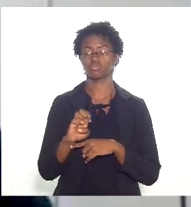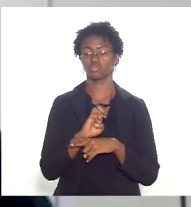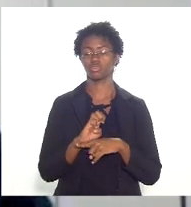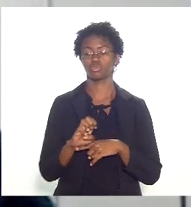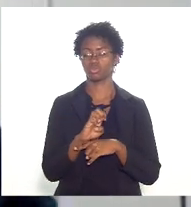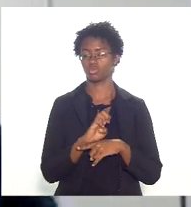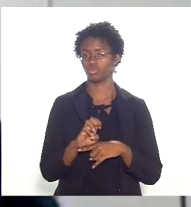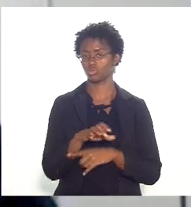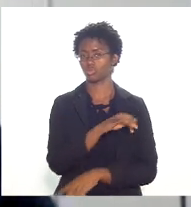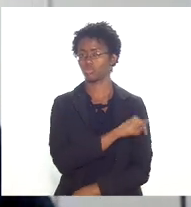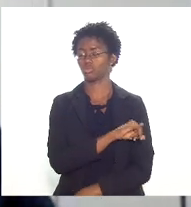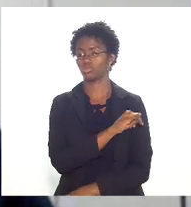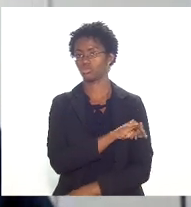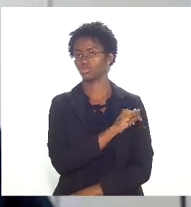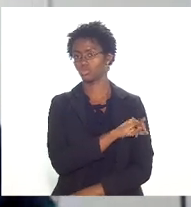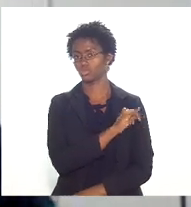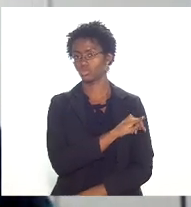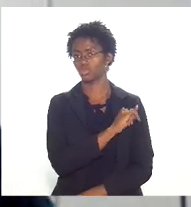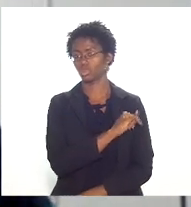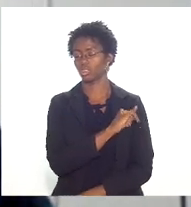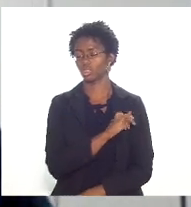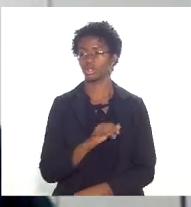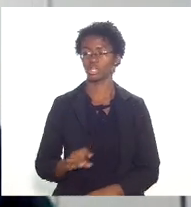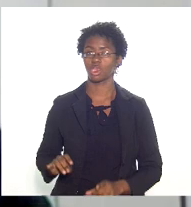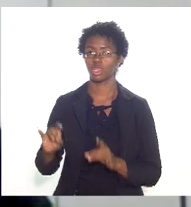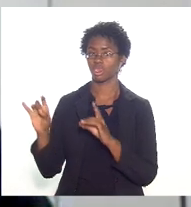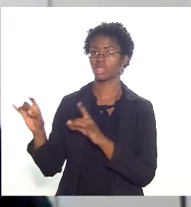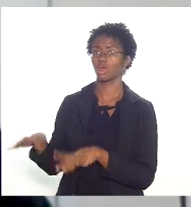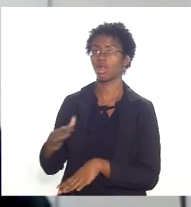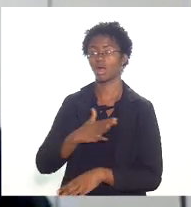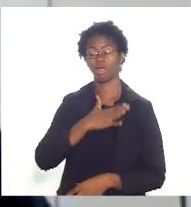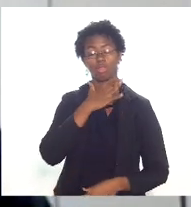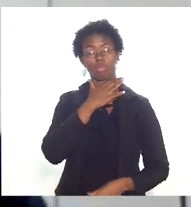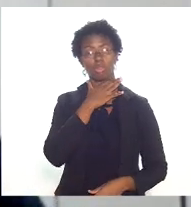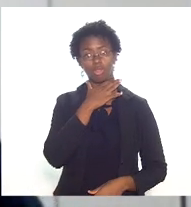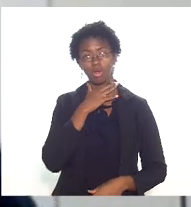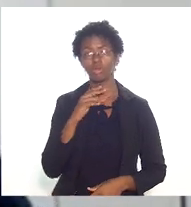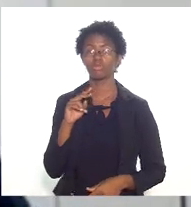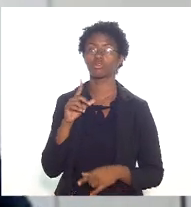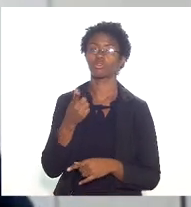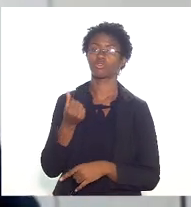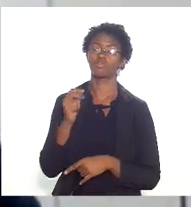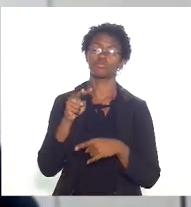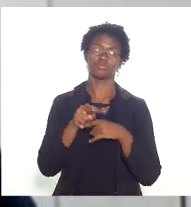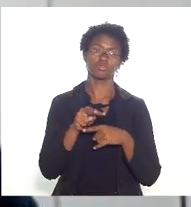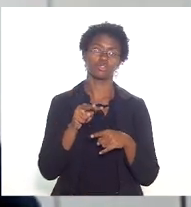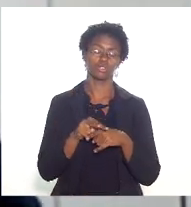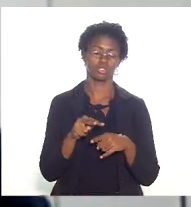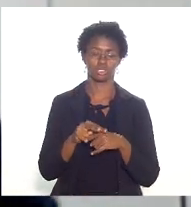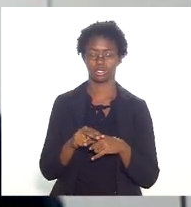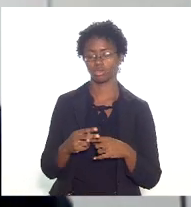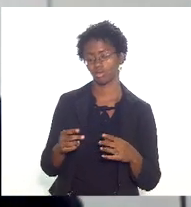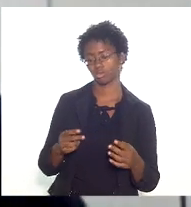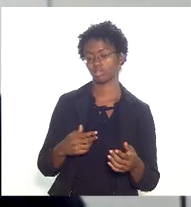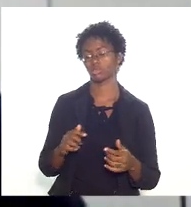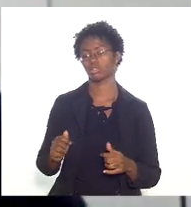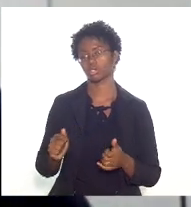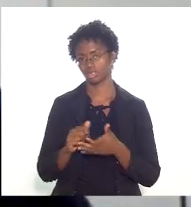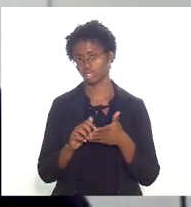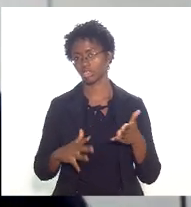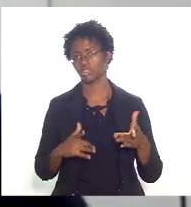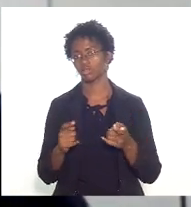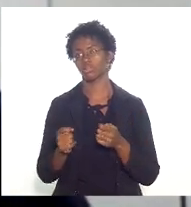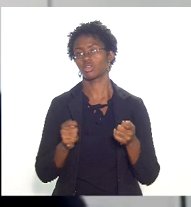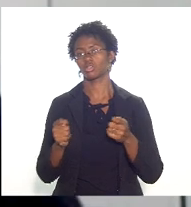Janeiro consigo inclusive sair desse momento de aperto fiscal que ele tem enfrentado desde que a atividade econômica de Campo